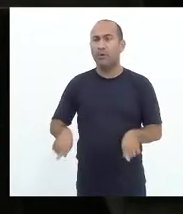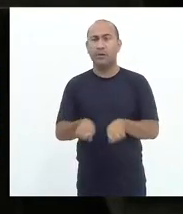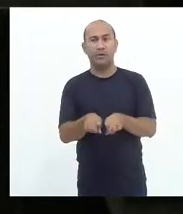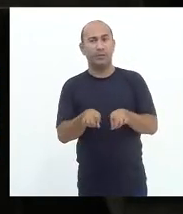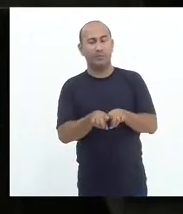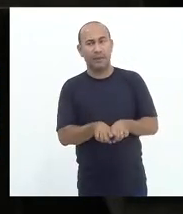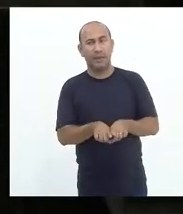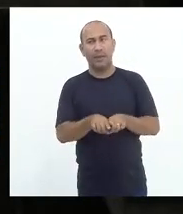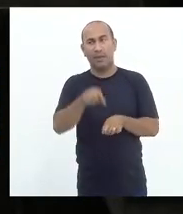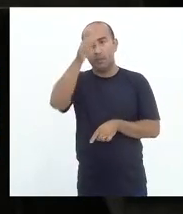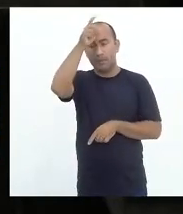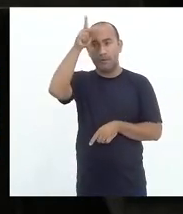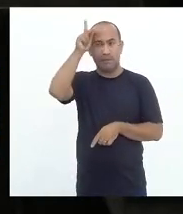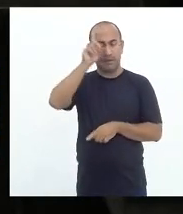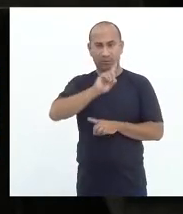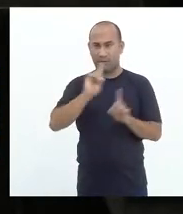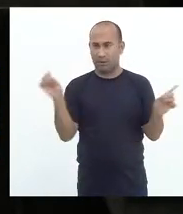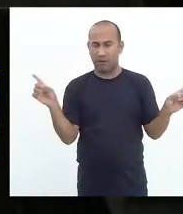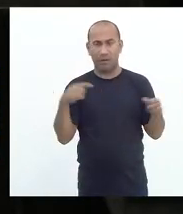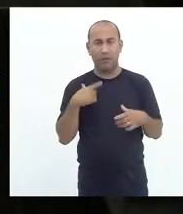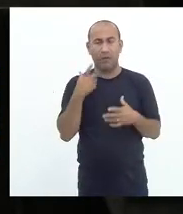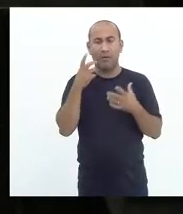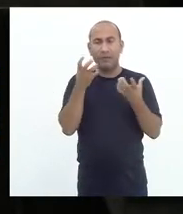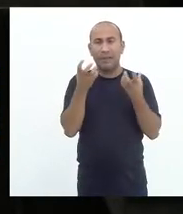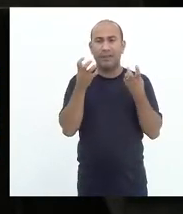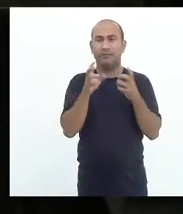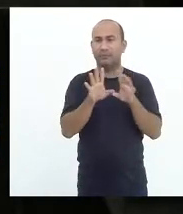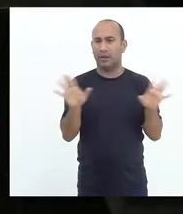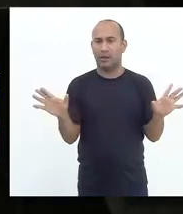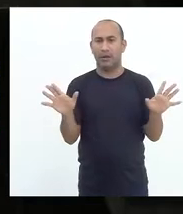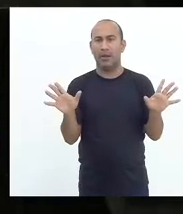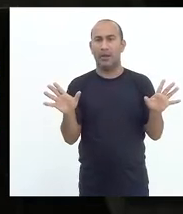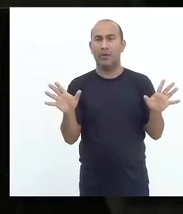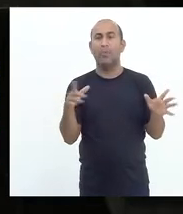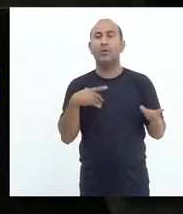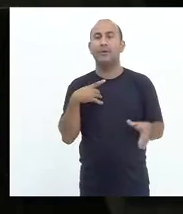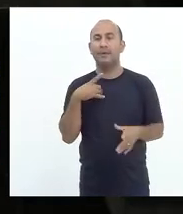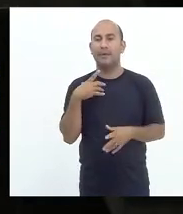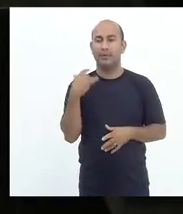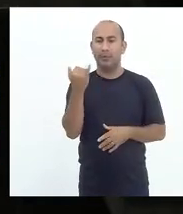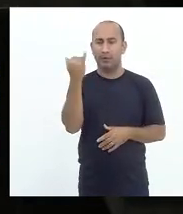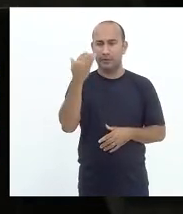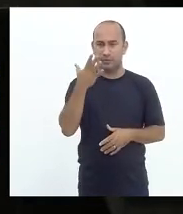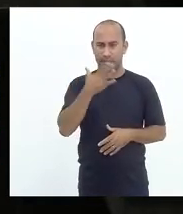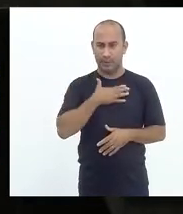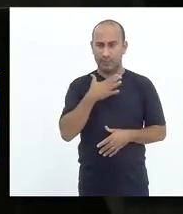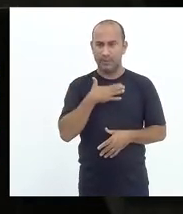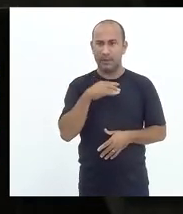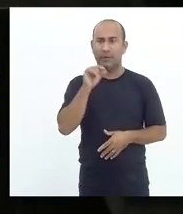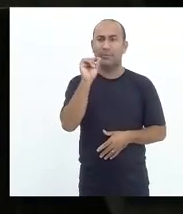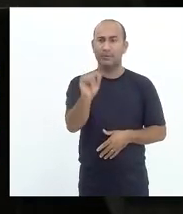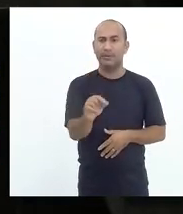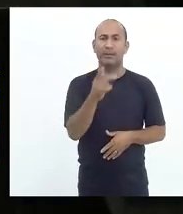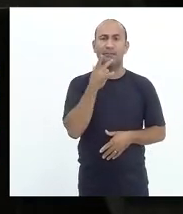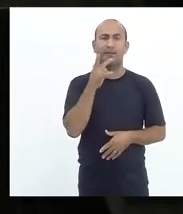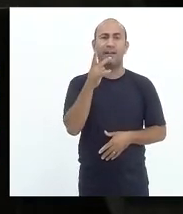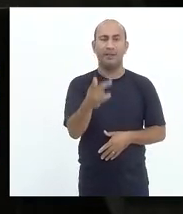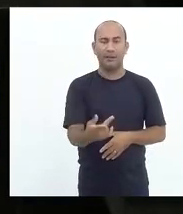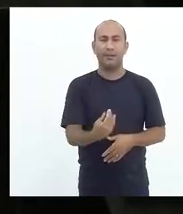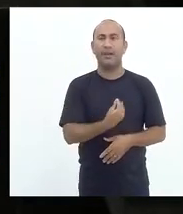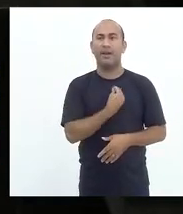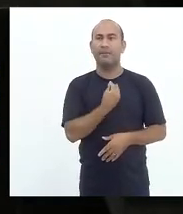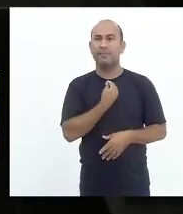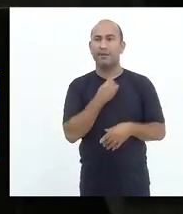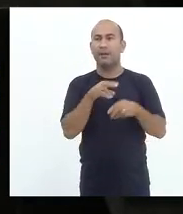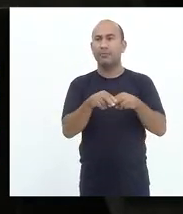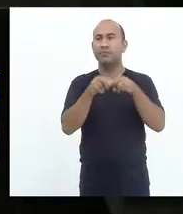problema. Menor interesse nessa dimensão do problema. A dimensão do problema que me interessa é o que está em jogo em relação à